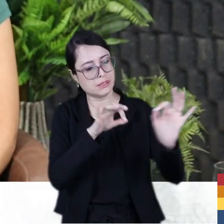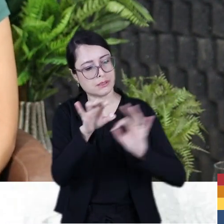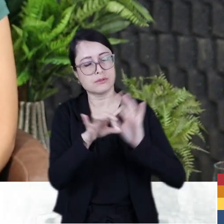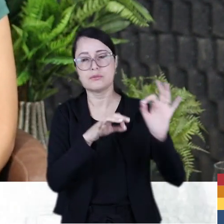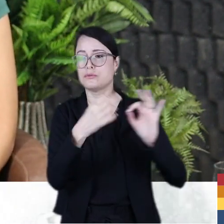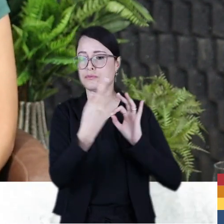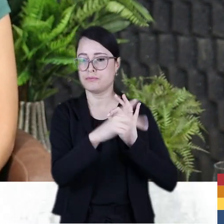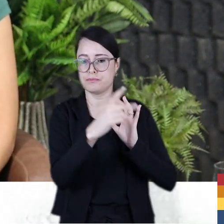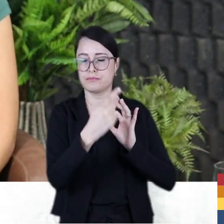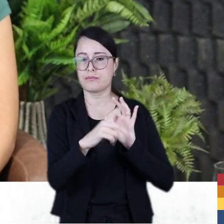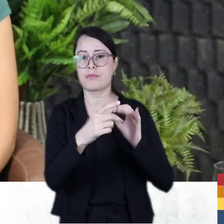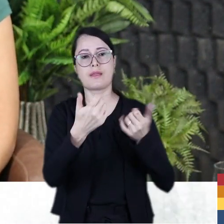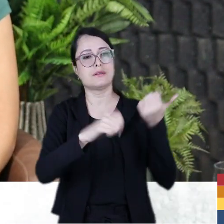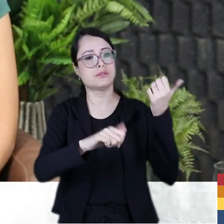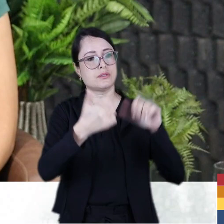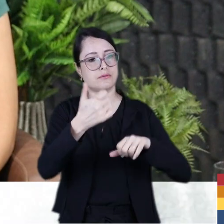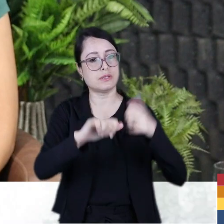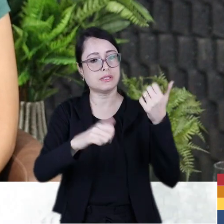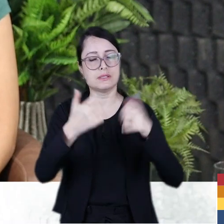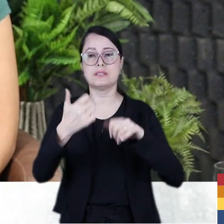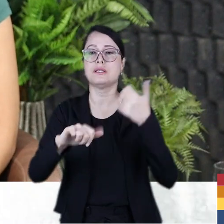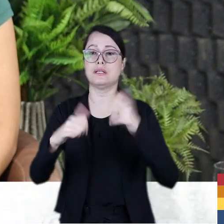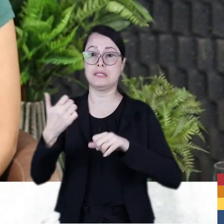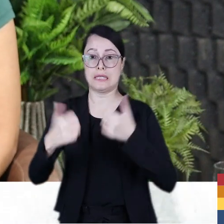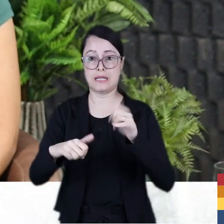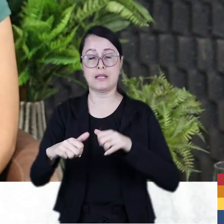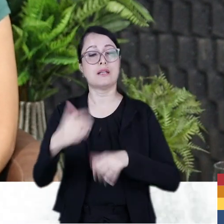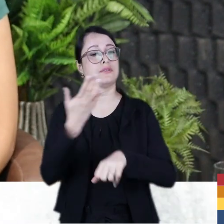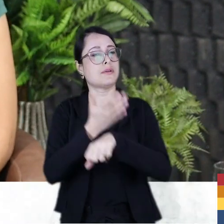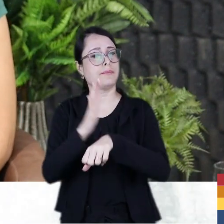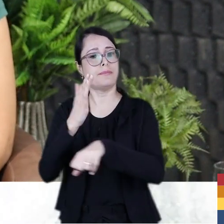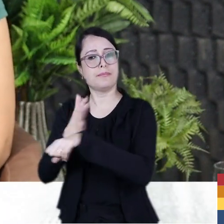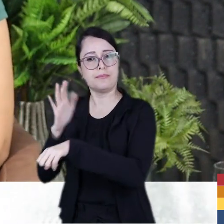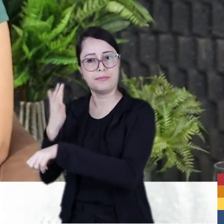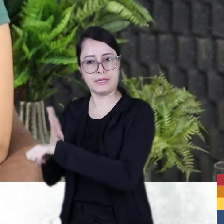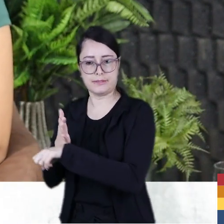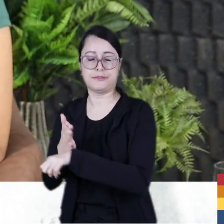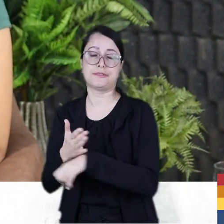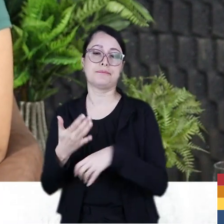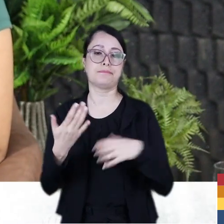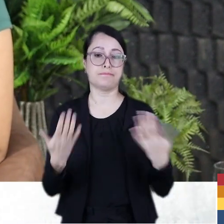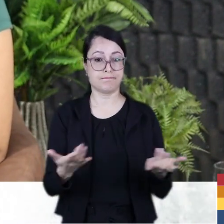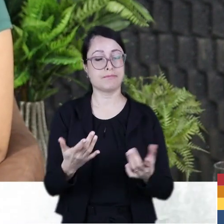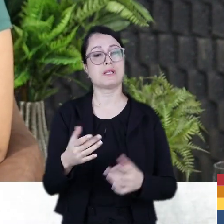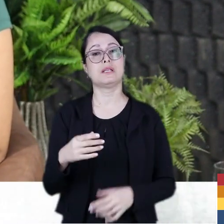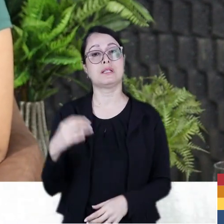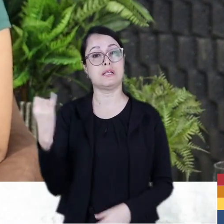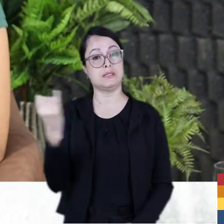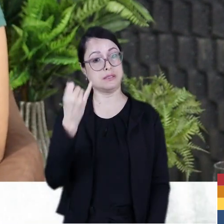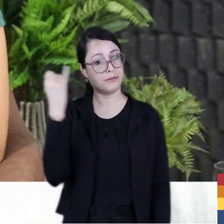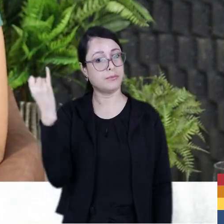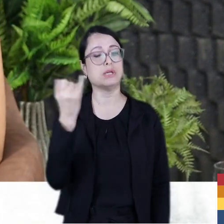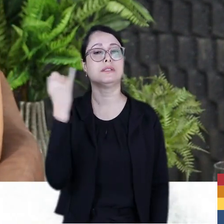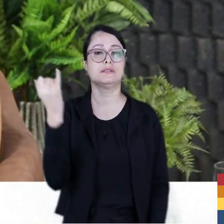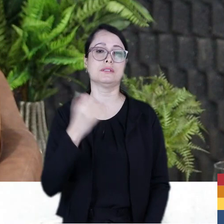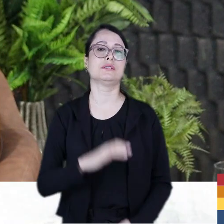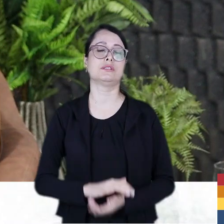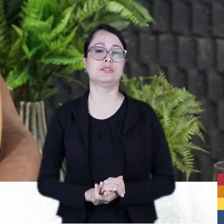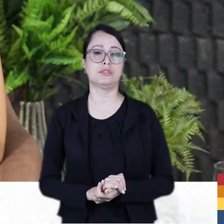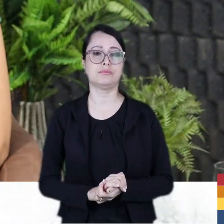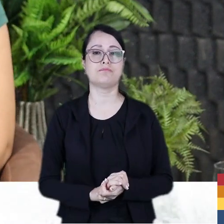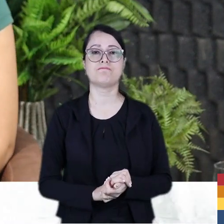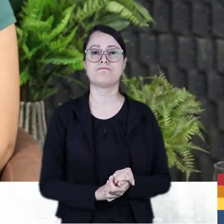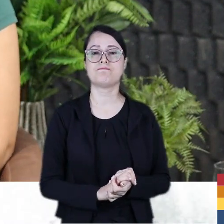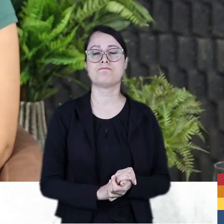diálogo, né, e outros que certamente virão ao longo do processo de